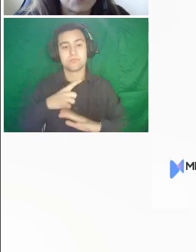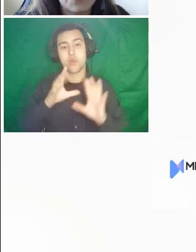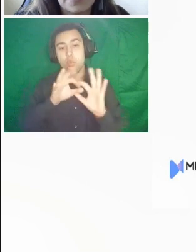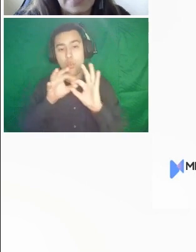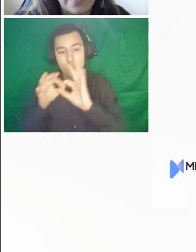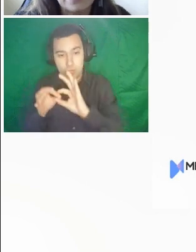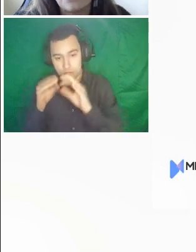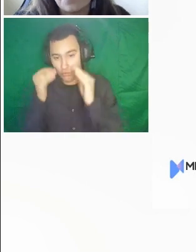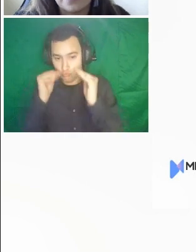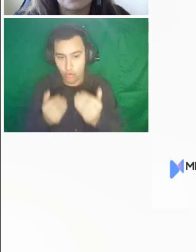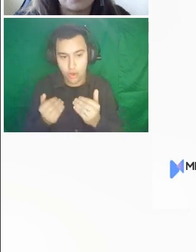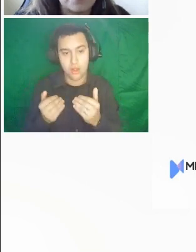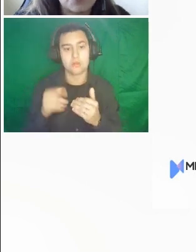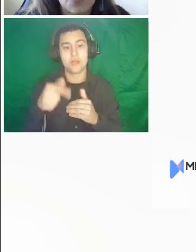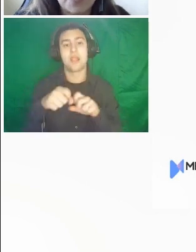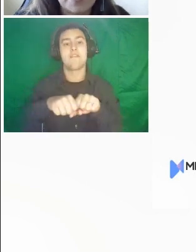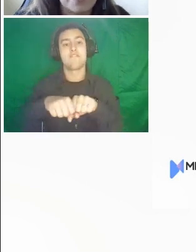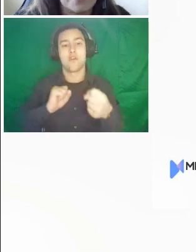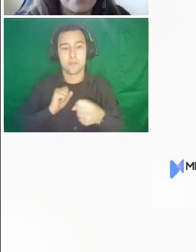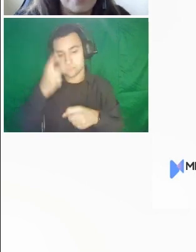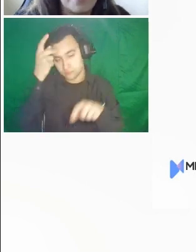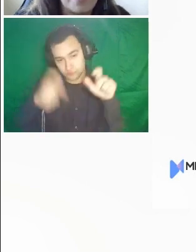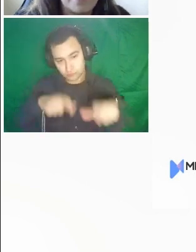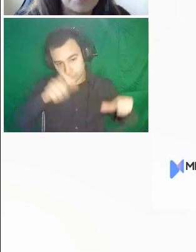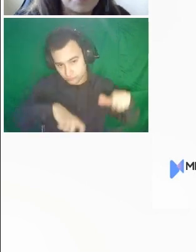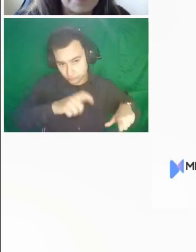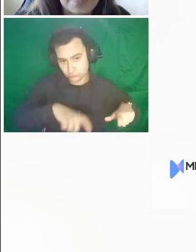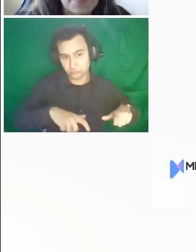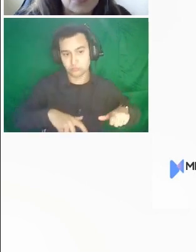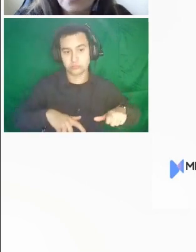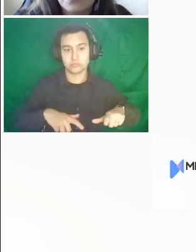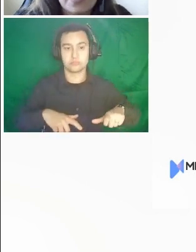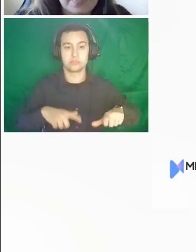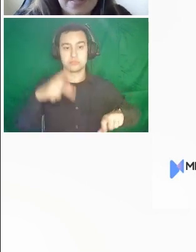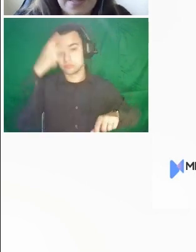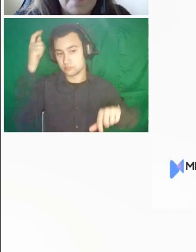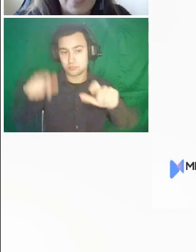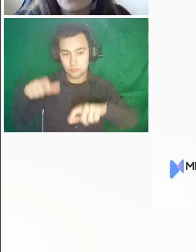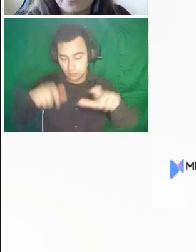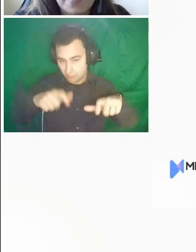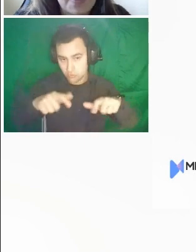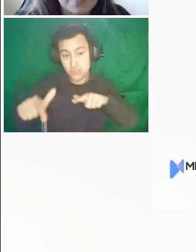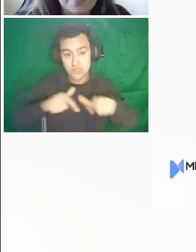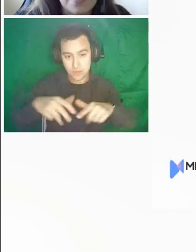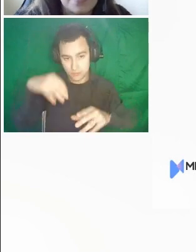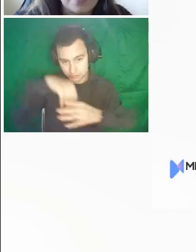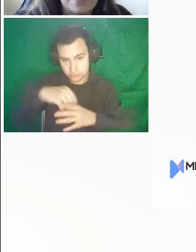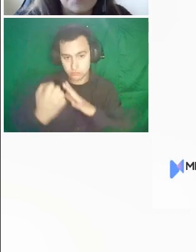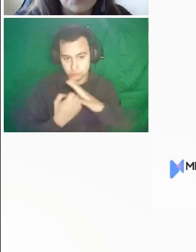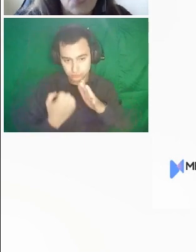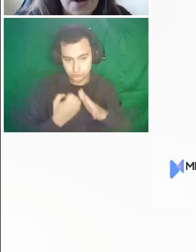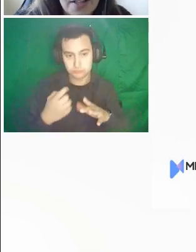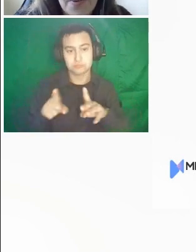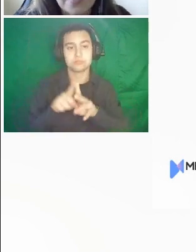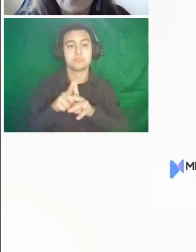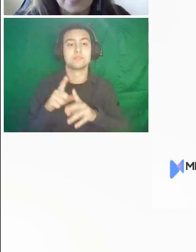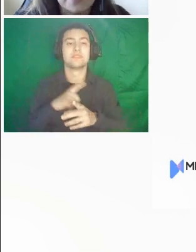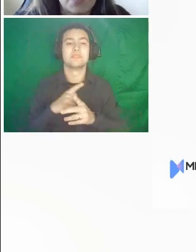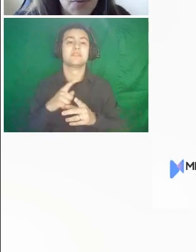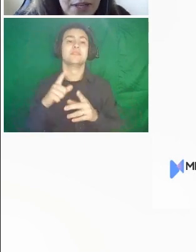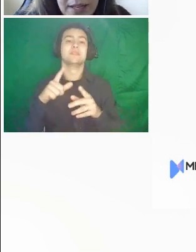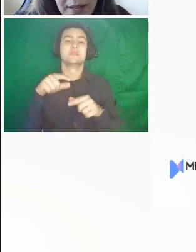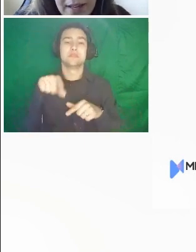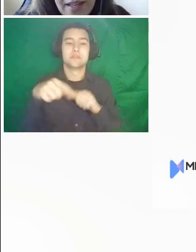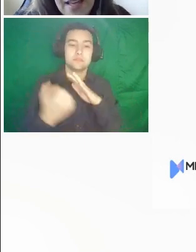específico Ela é formada por pessoas eh as pessoas que que trabalham nessa empresa eh tornam essa